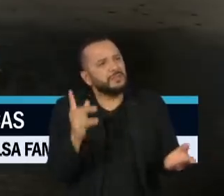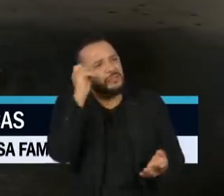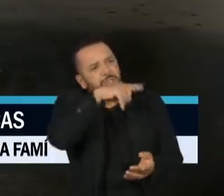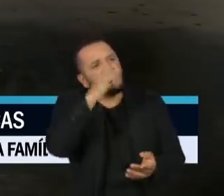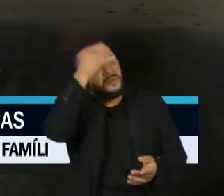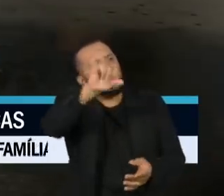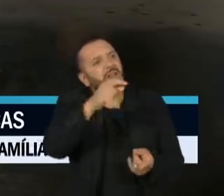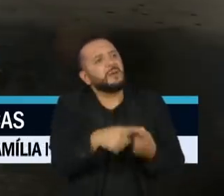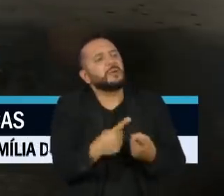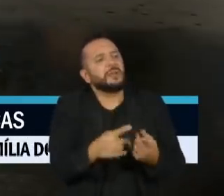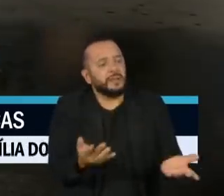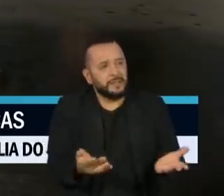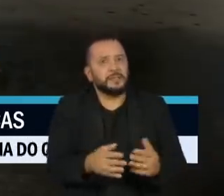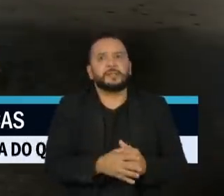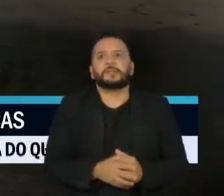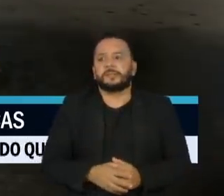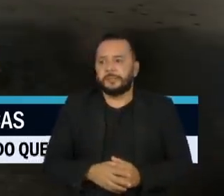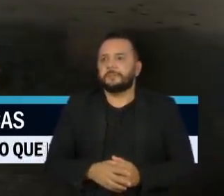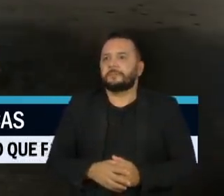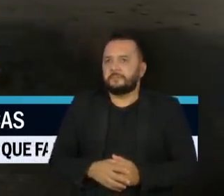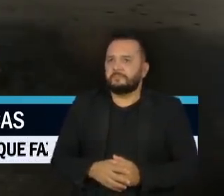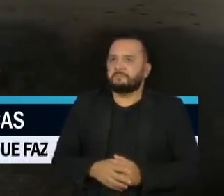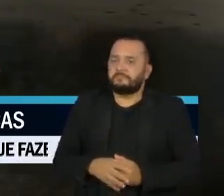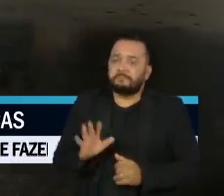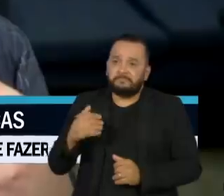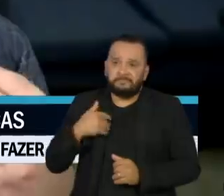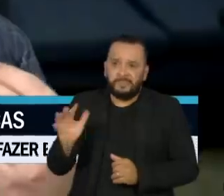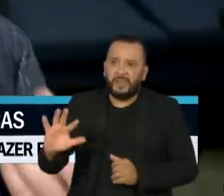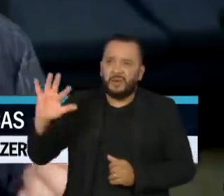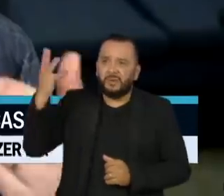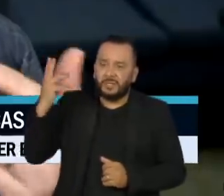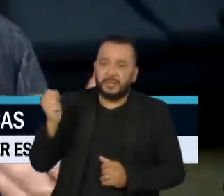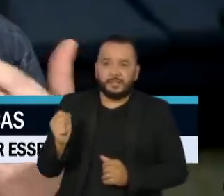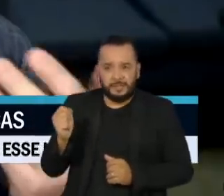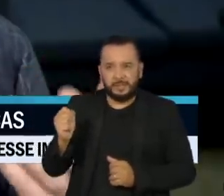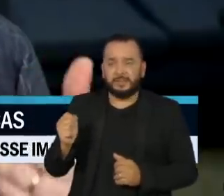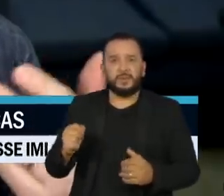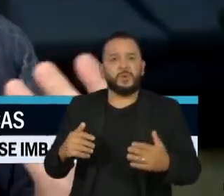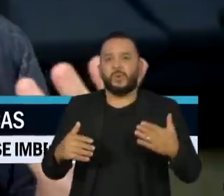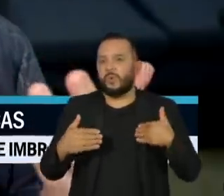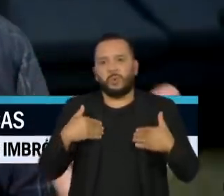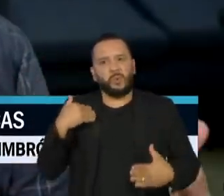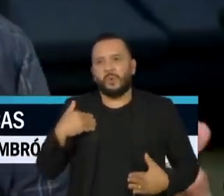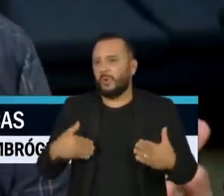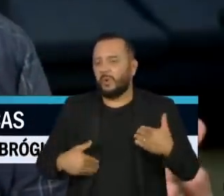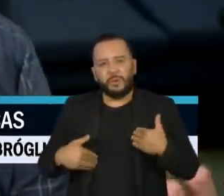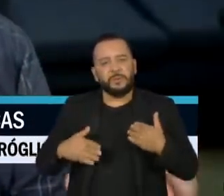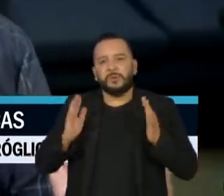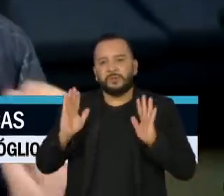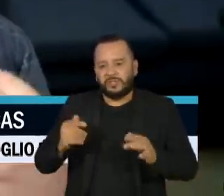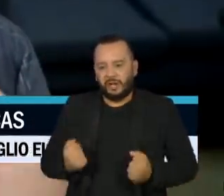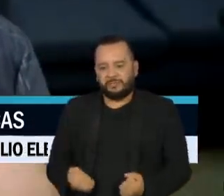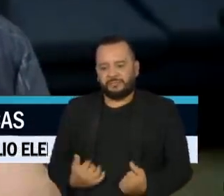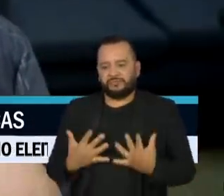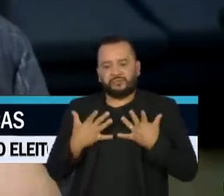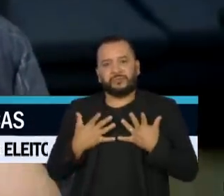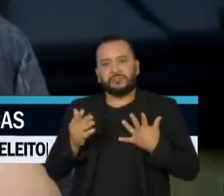O problema, Aldo, é que isso é um efeito cumulativo. O que acontece? O corpo não tem como eliminar esse mercúrio,